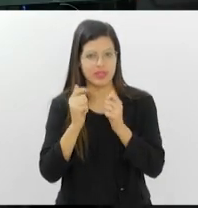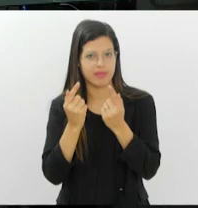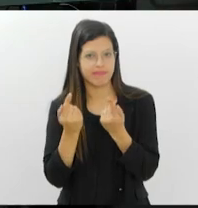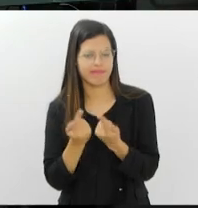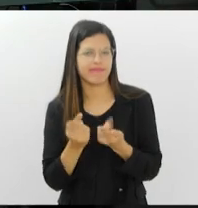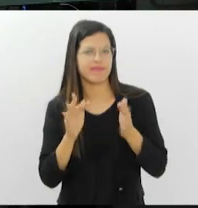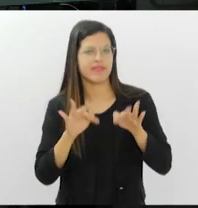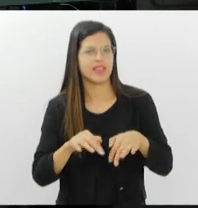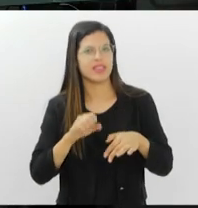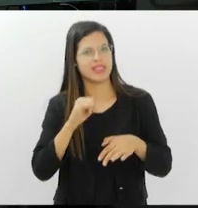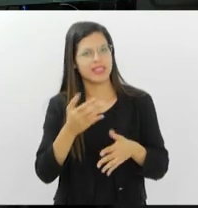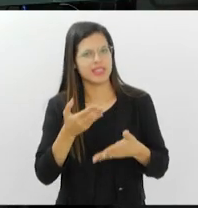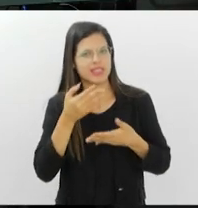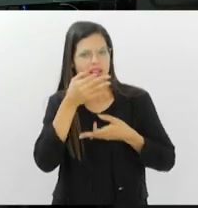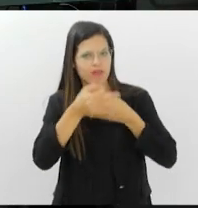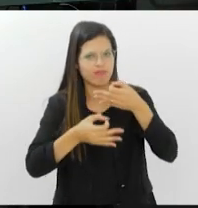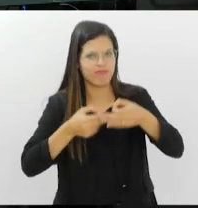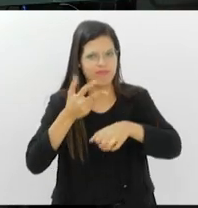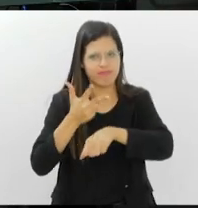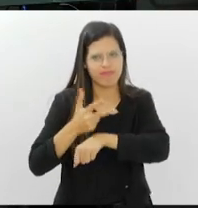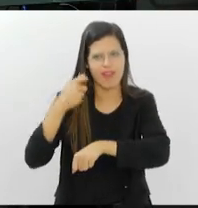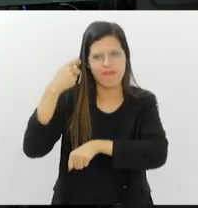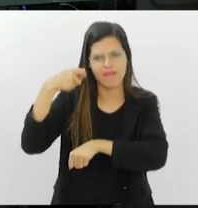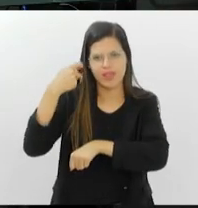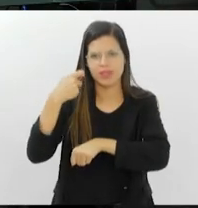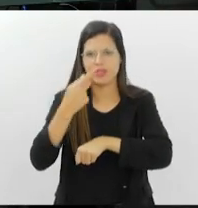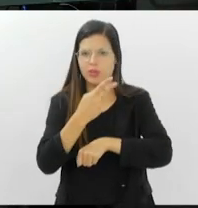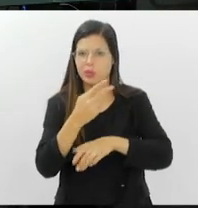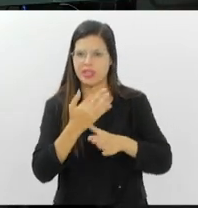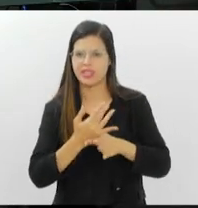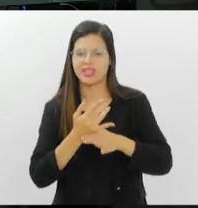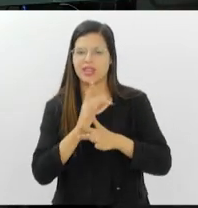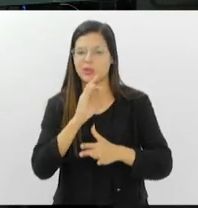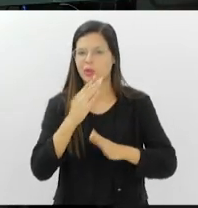quiser enviar sugestões ou vídeos aí da sua cidade, é só acessar nosso e-mail